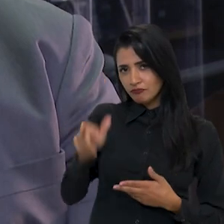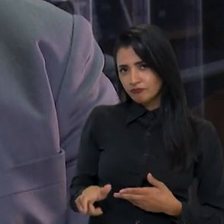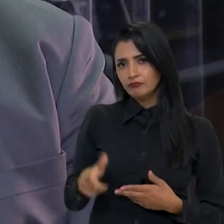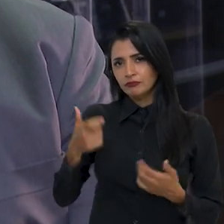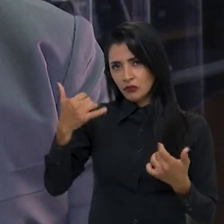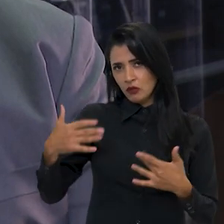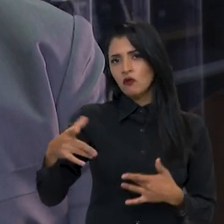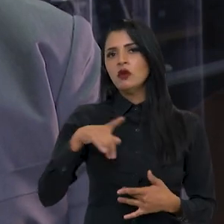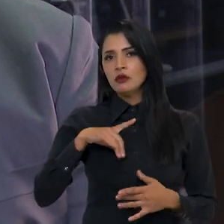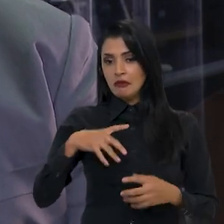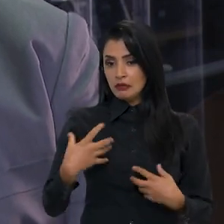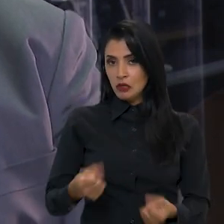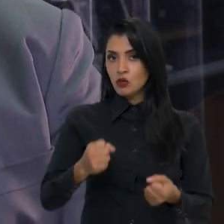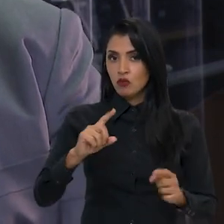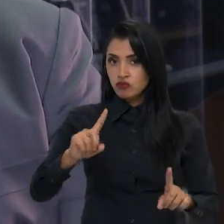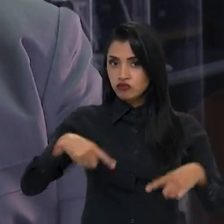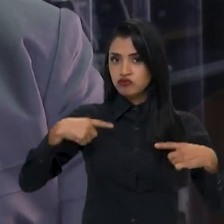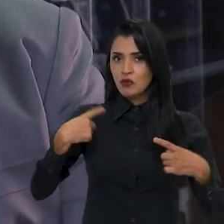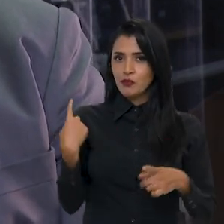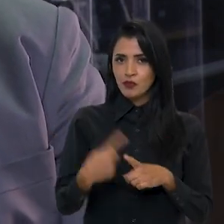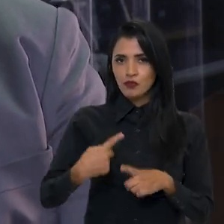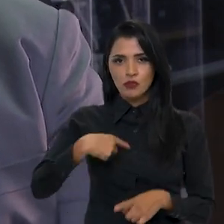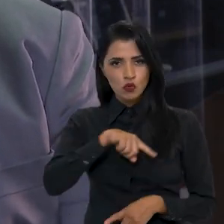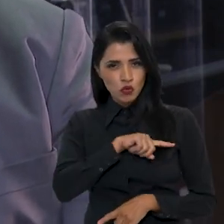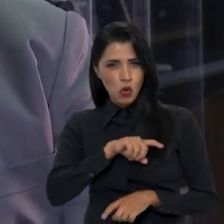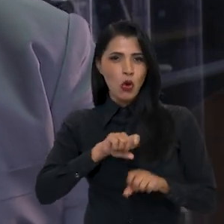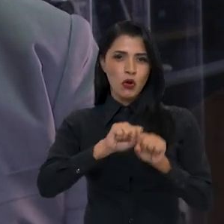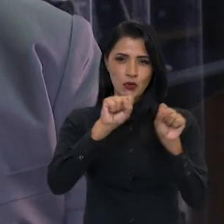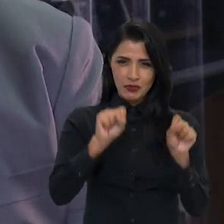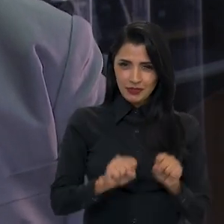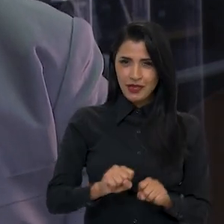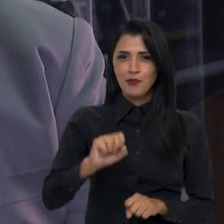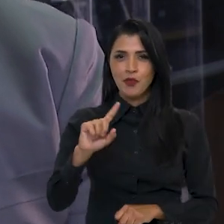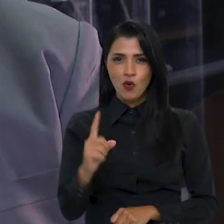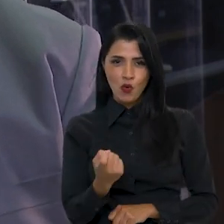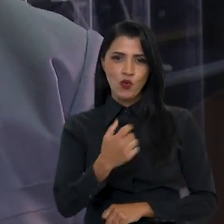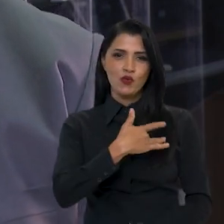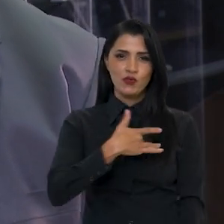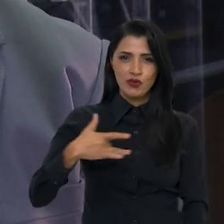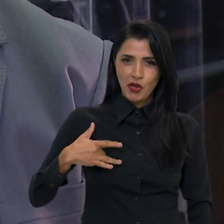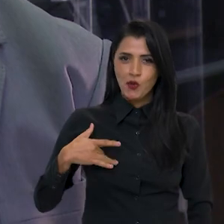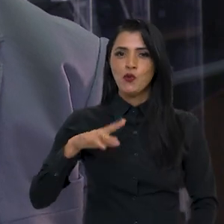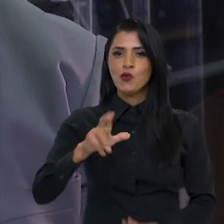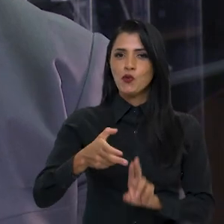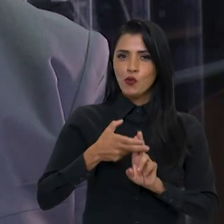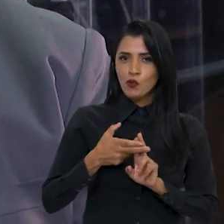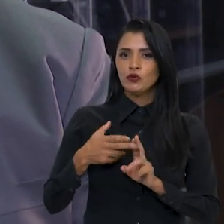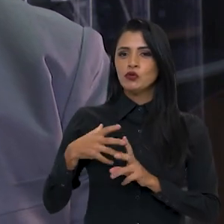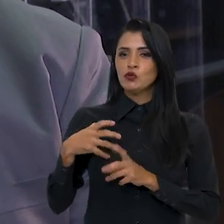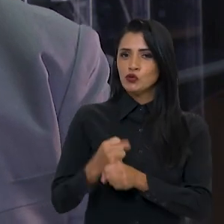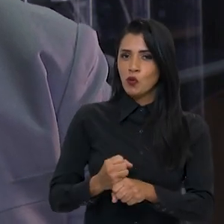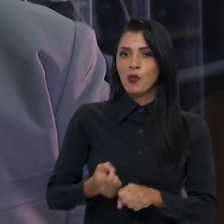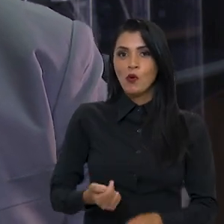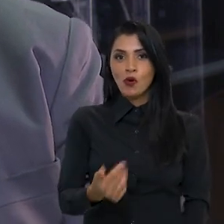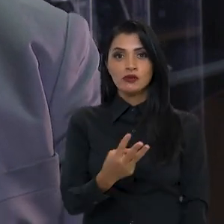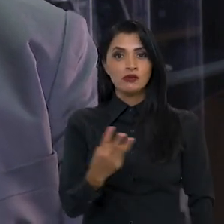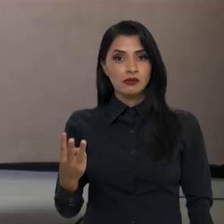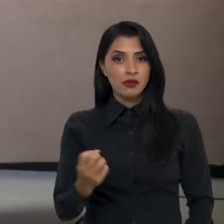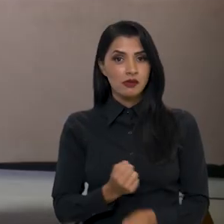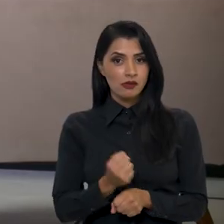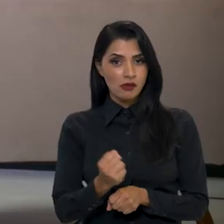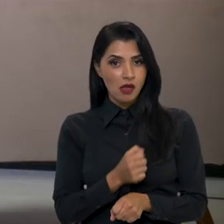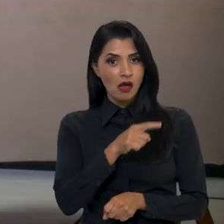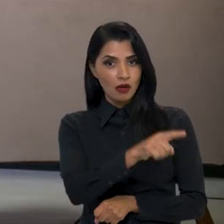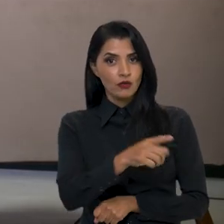apresentando e falando que a senhora assumiu um desafio, porque o nosso Sistema Único de Saúde, né, com quase 33 anos de existência,